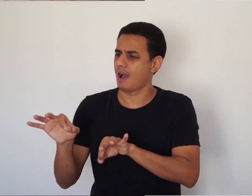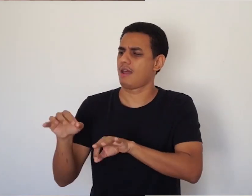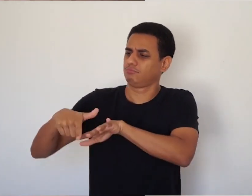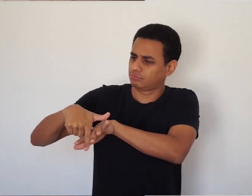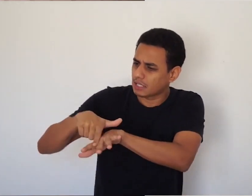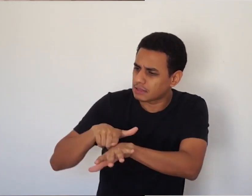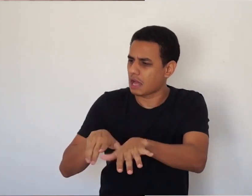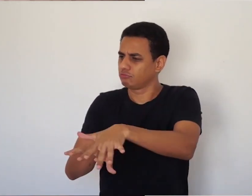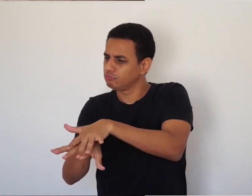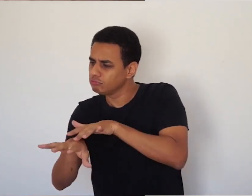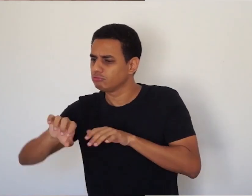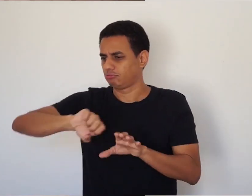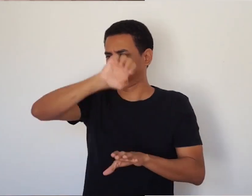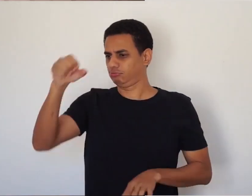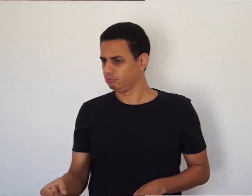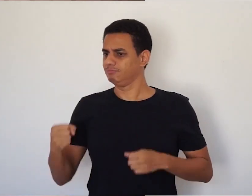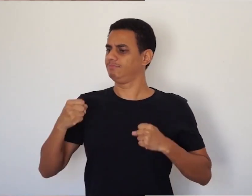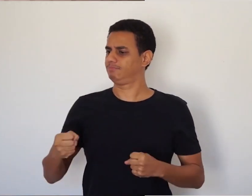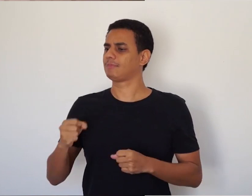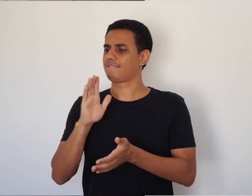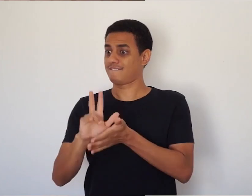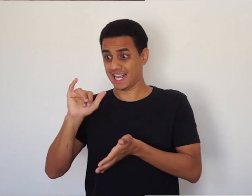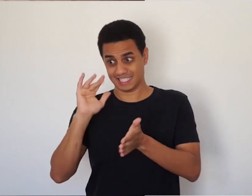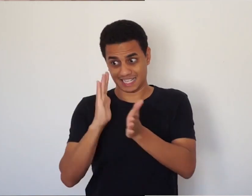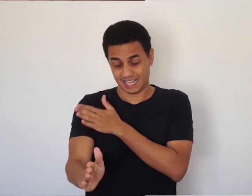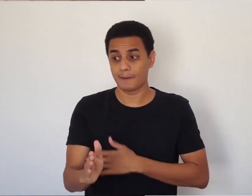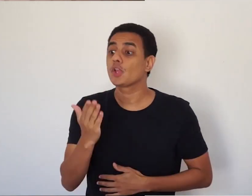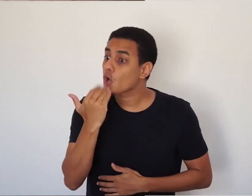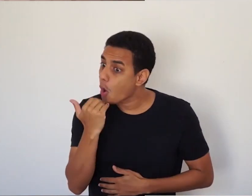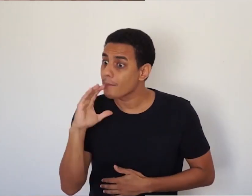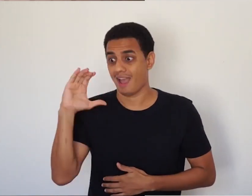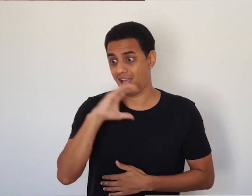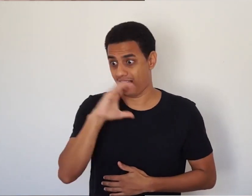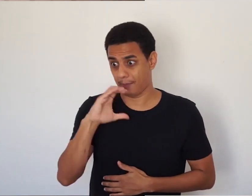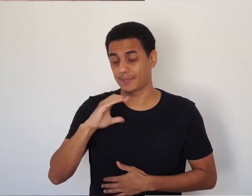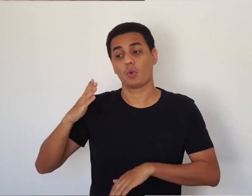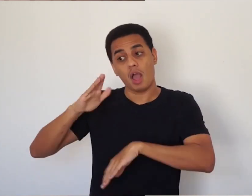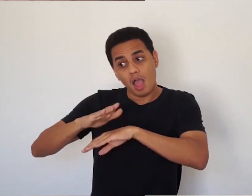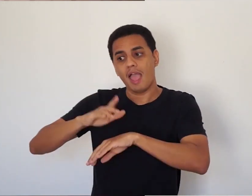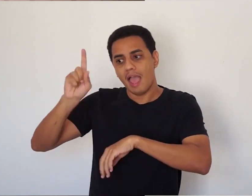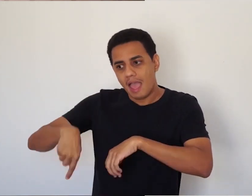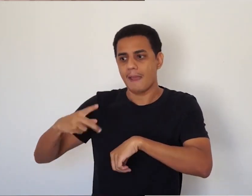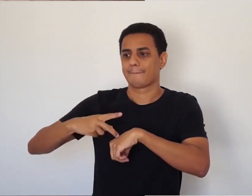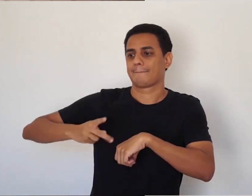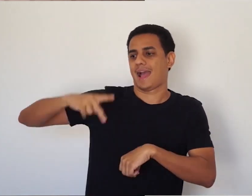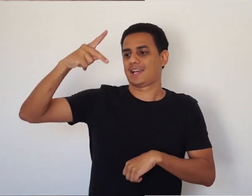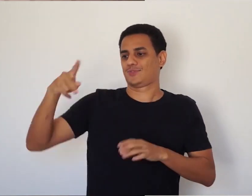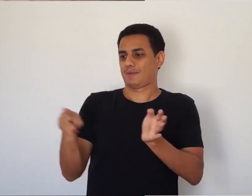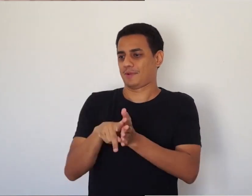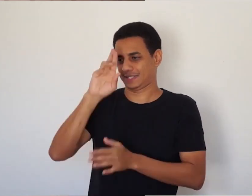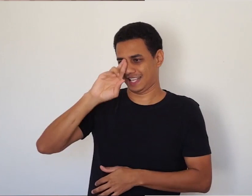sair. Cinto no lugar, sandália nos pés e cajado na mão. Comam apressadamente. Esta